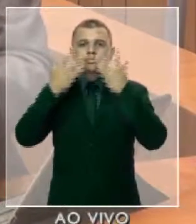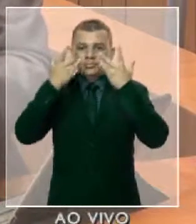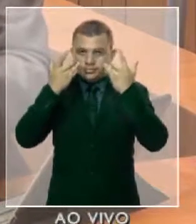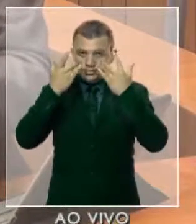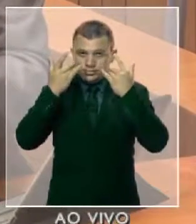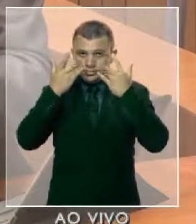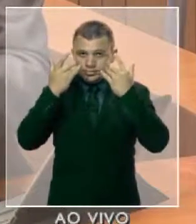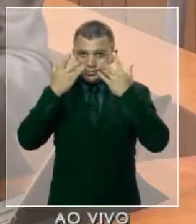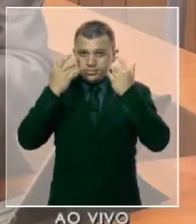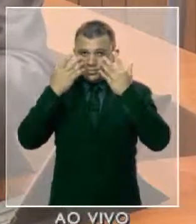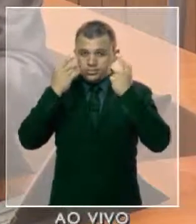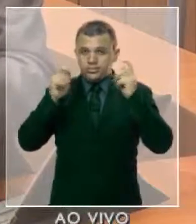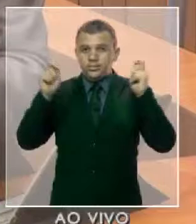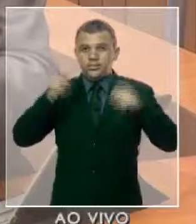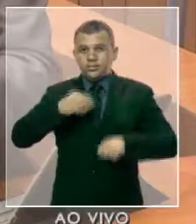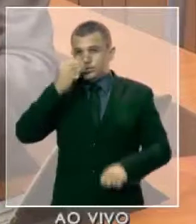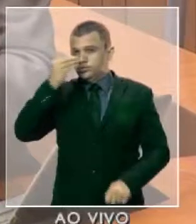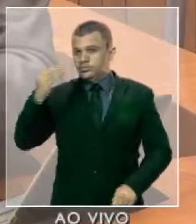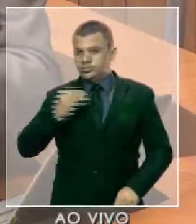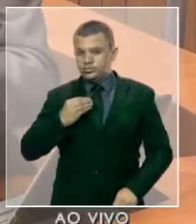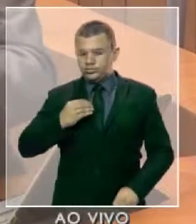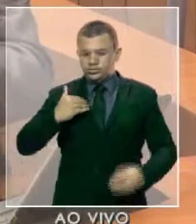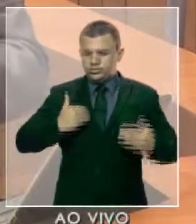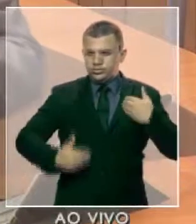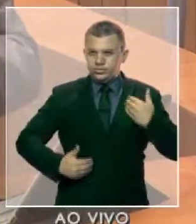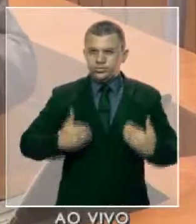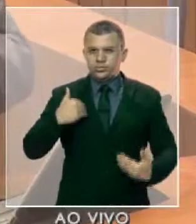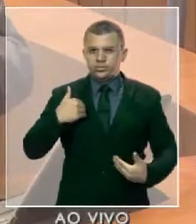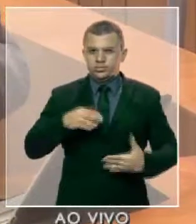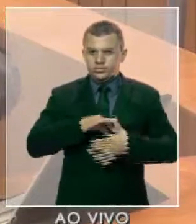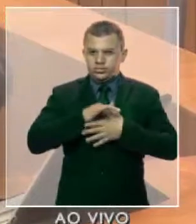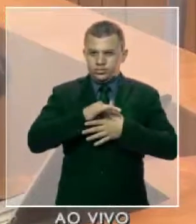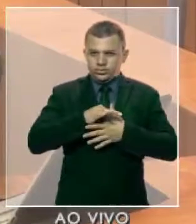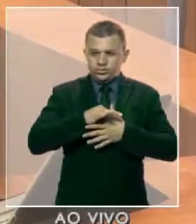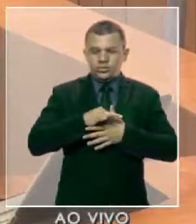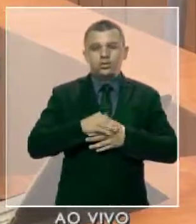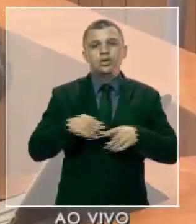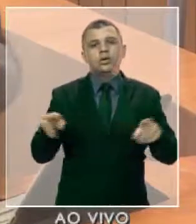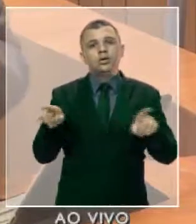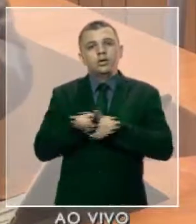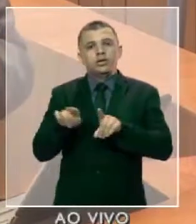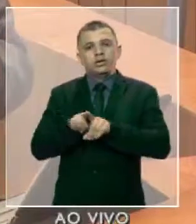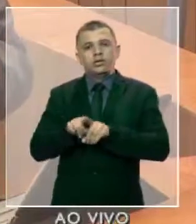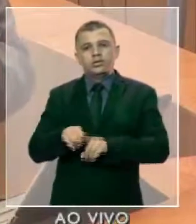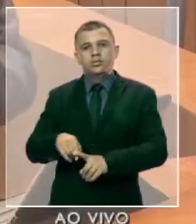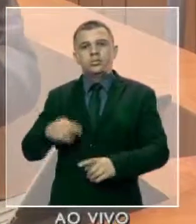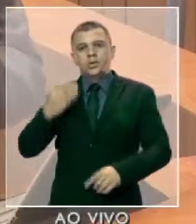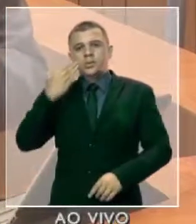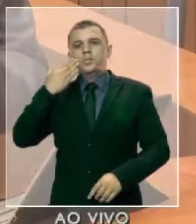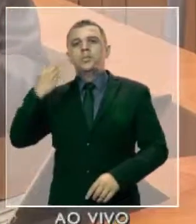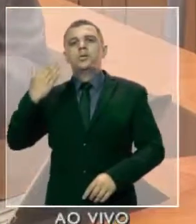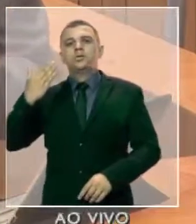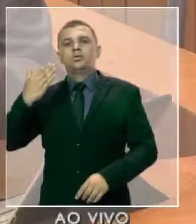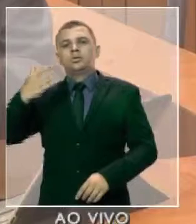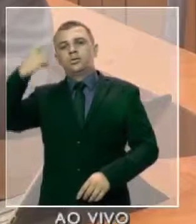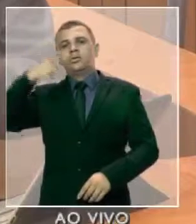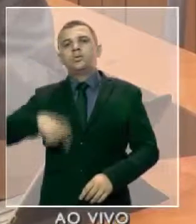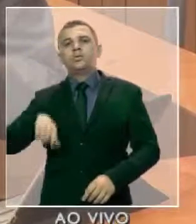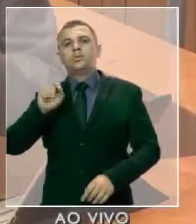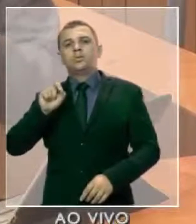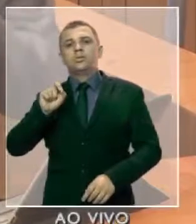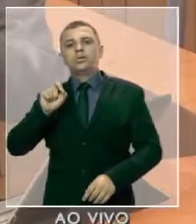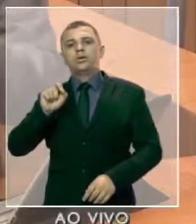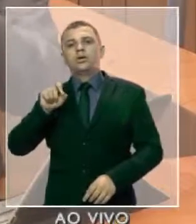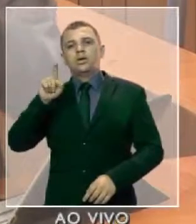negar enquanto ente físico e, ao mesmo tempo, nos afirmar enquanto homens